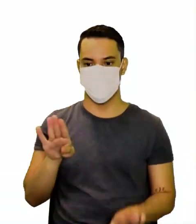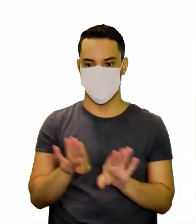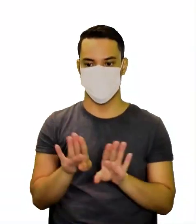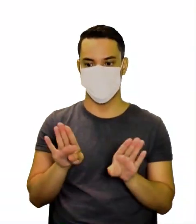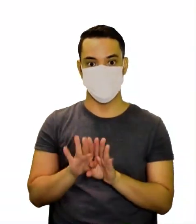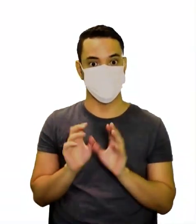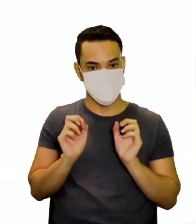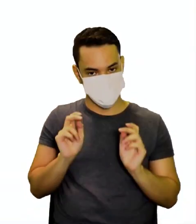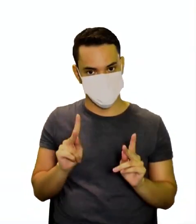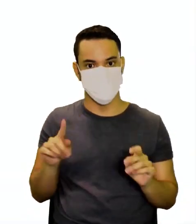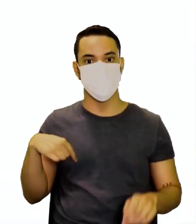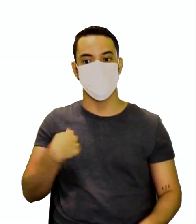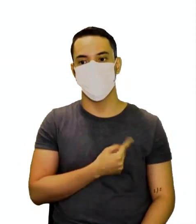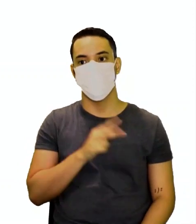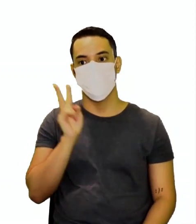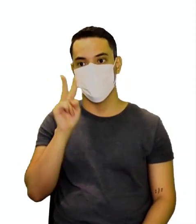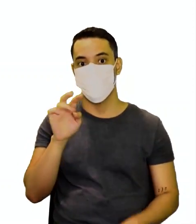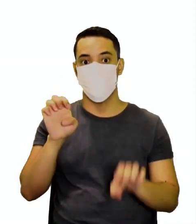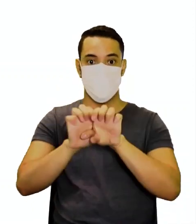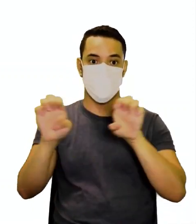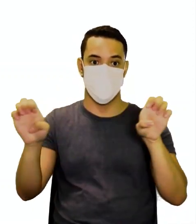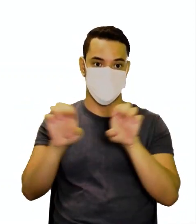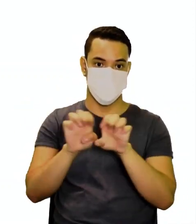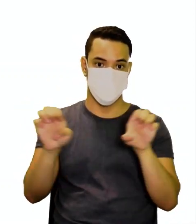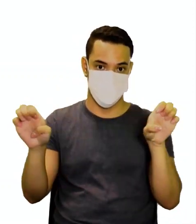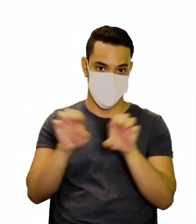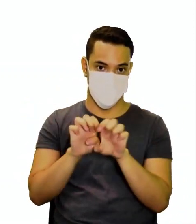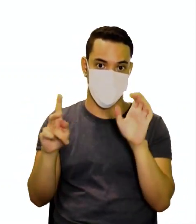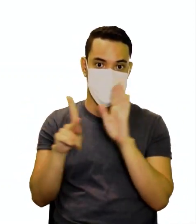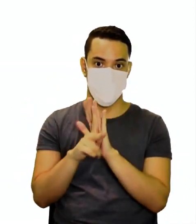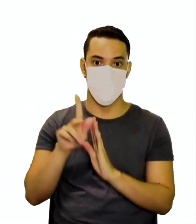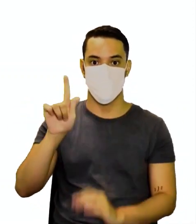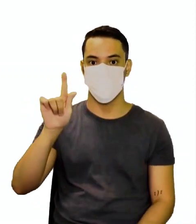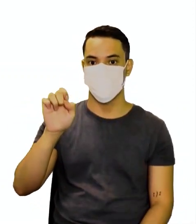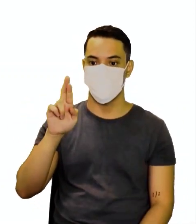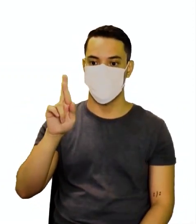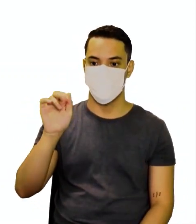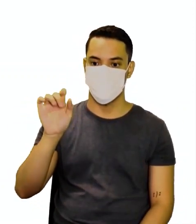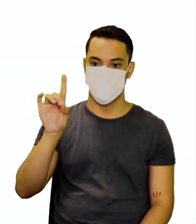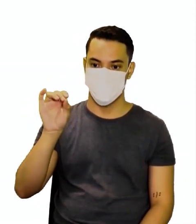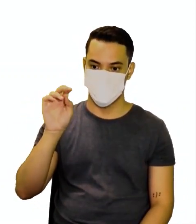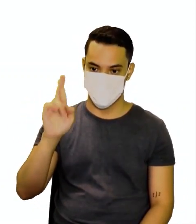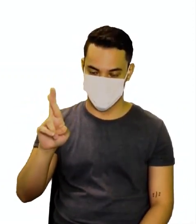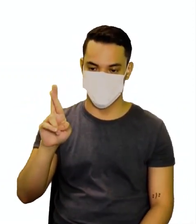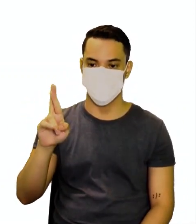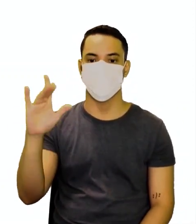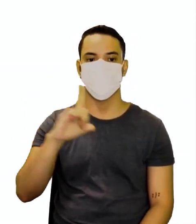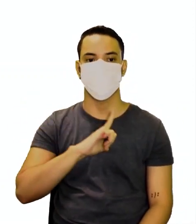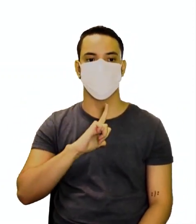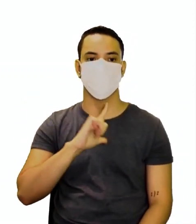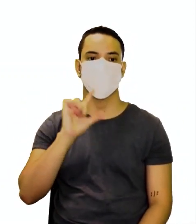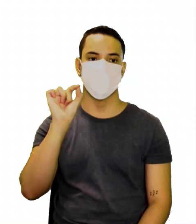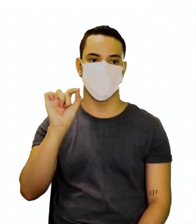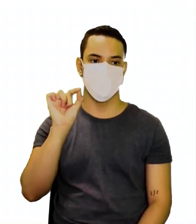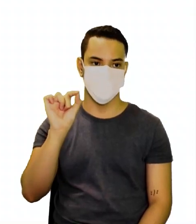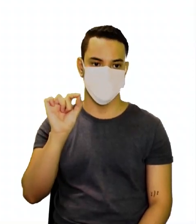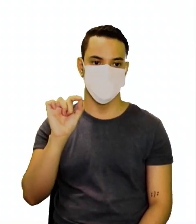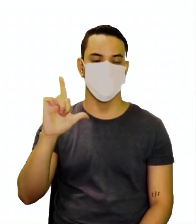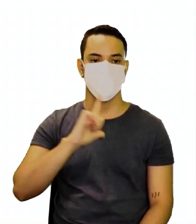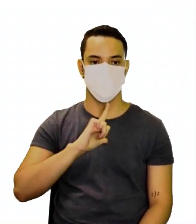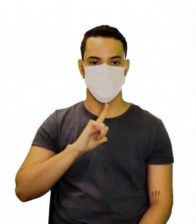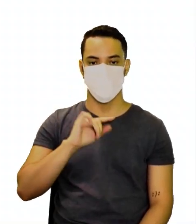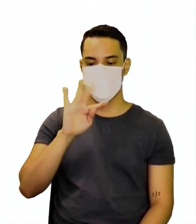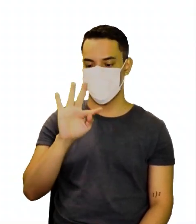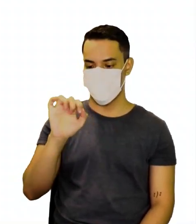Ok? Nós vimos a equação do gerador. O que é a equação do gerador aqui? Nós temos a